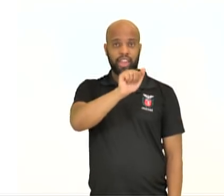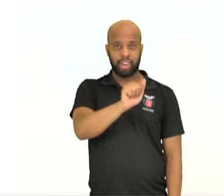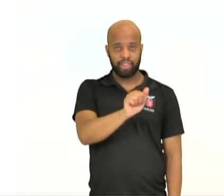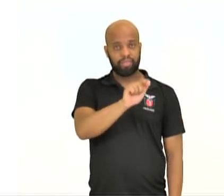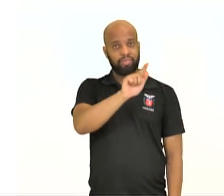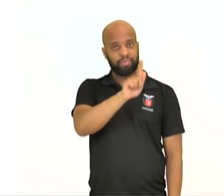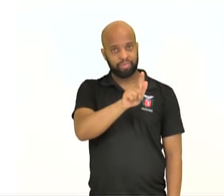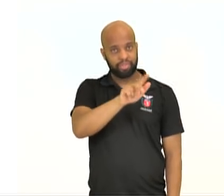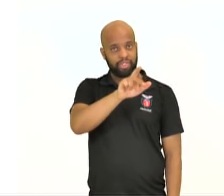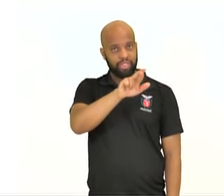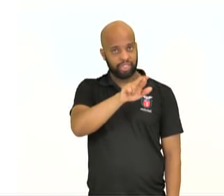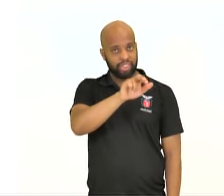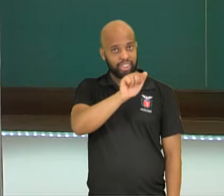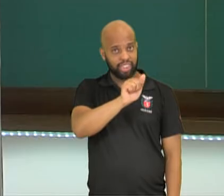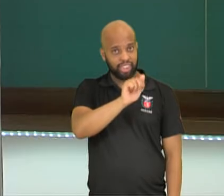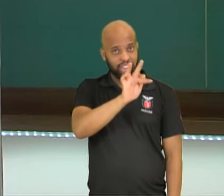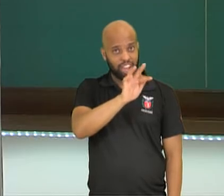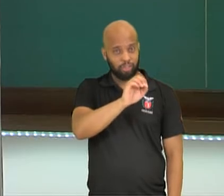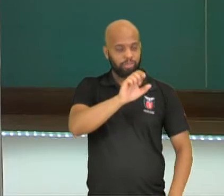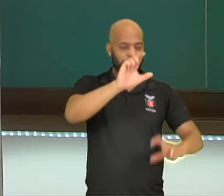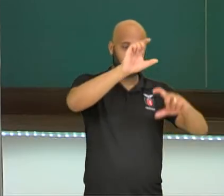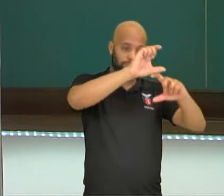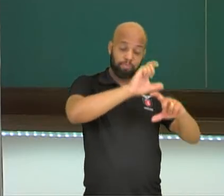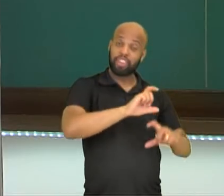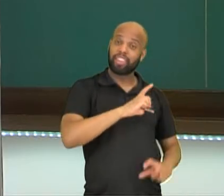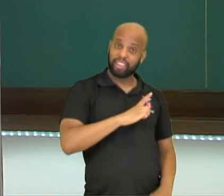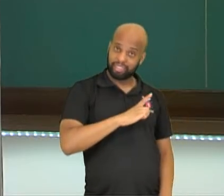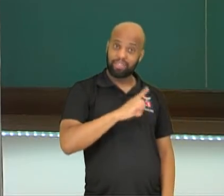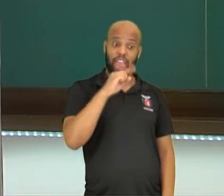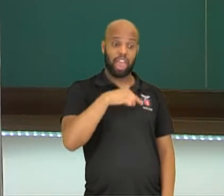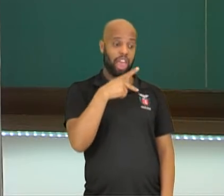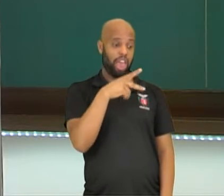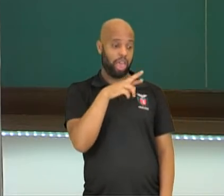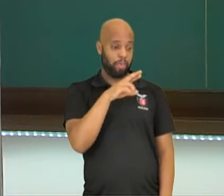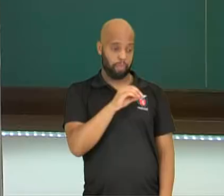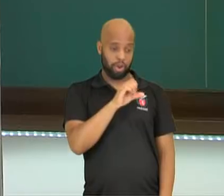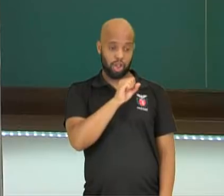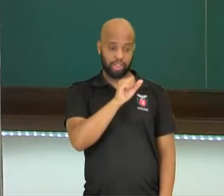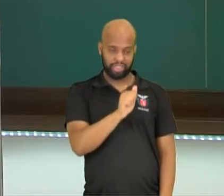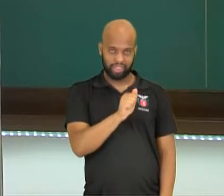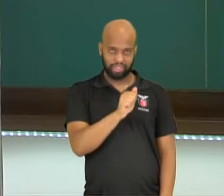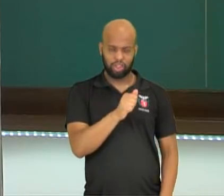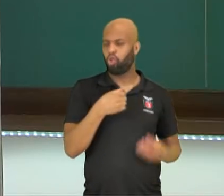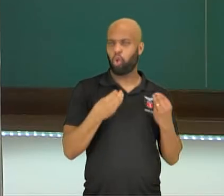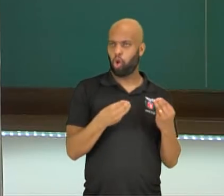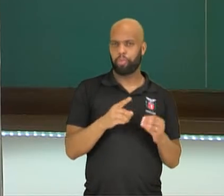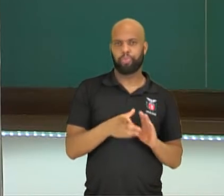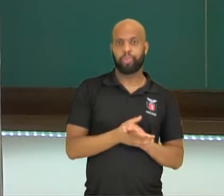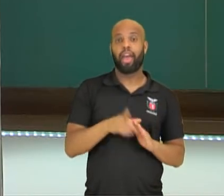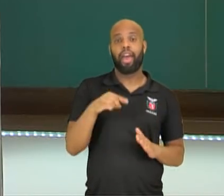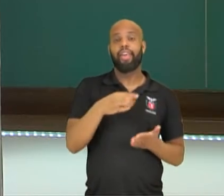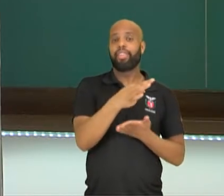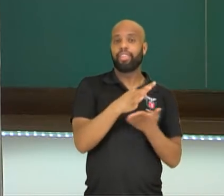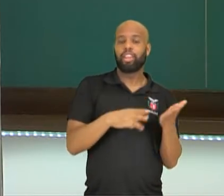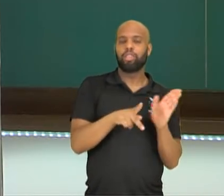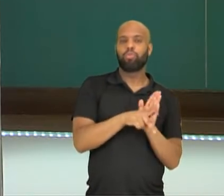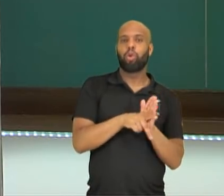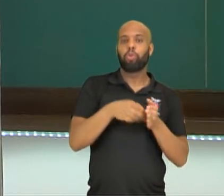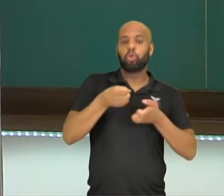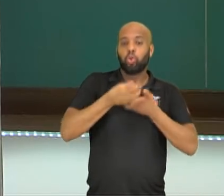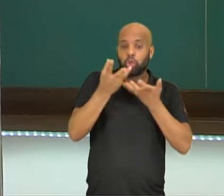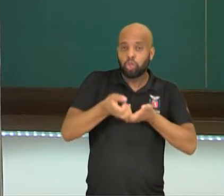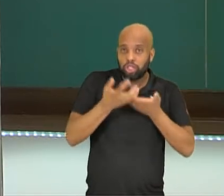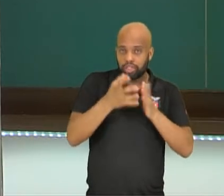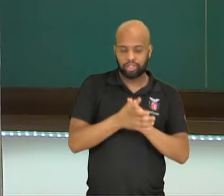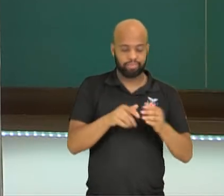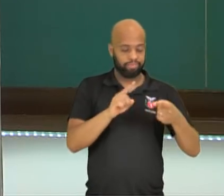outra narrativa qualquer por aí, certo? Uma notícia. Vai ser um texto em prosa, porque